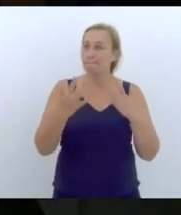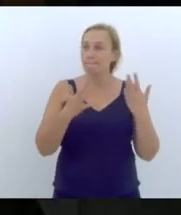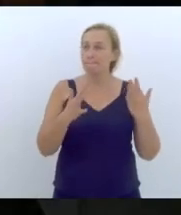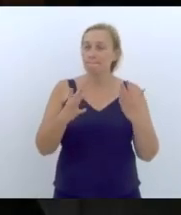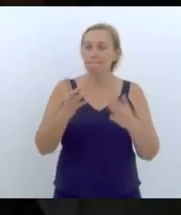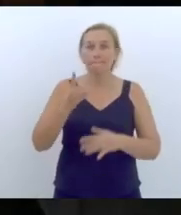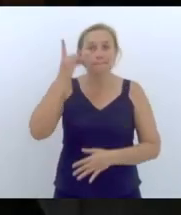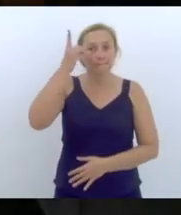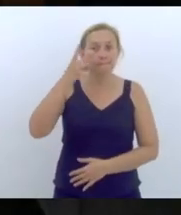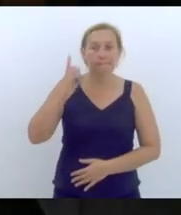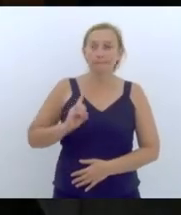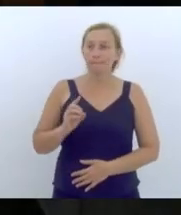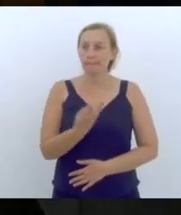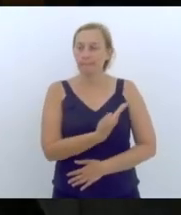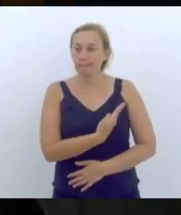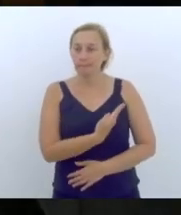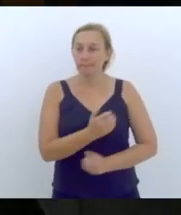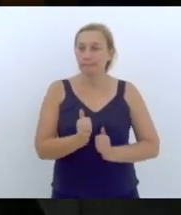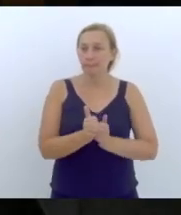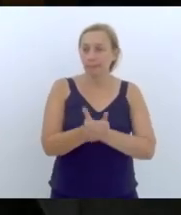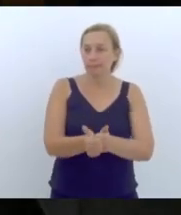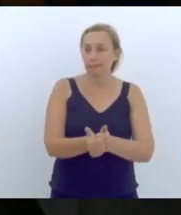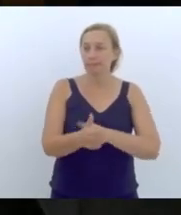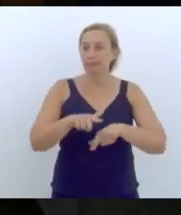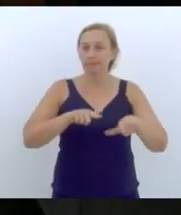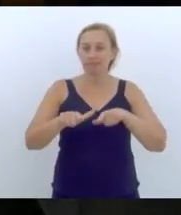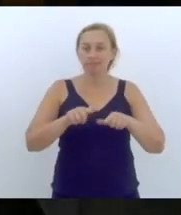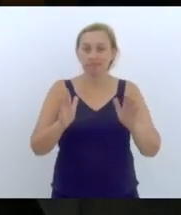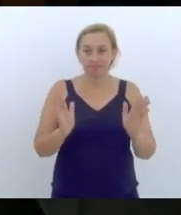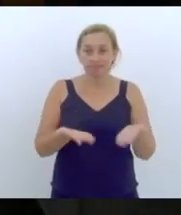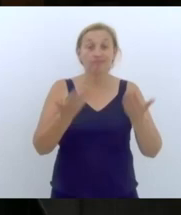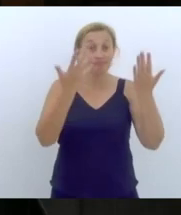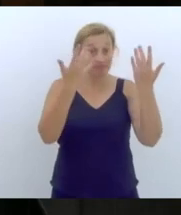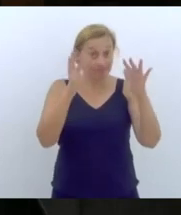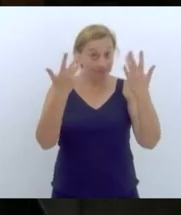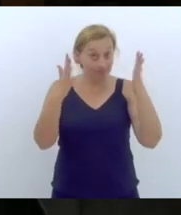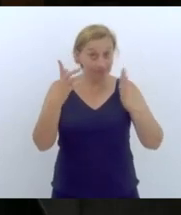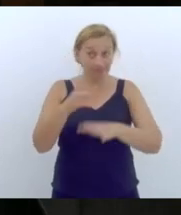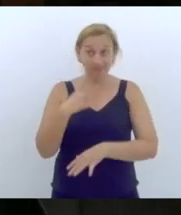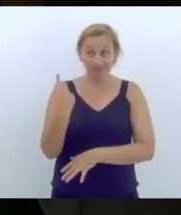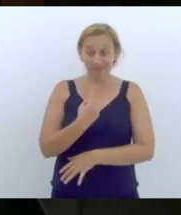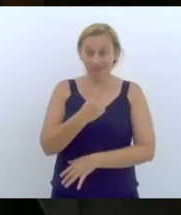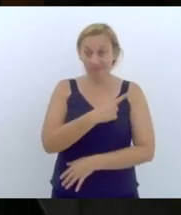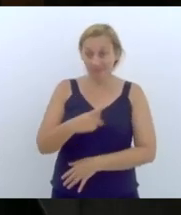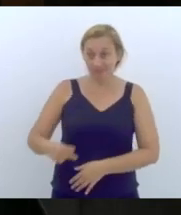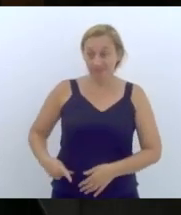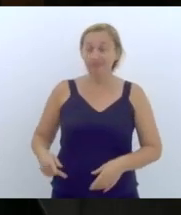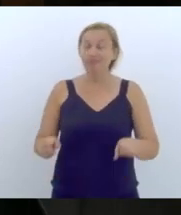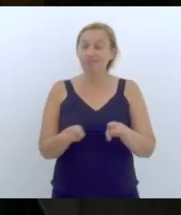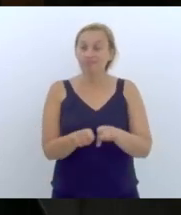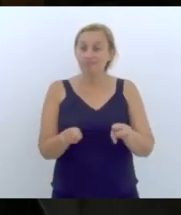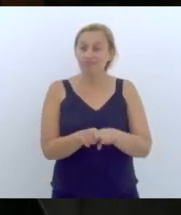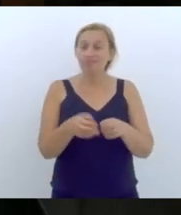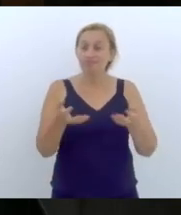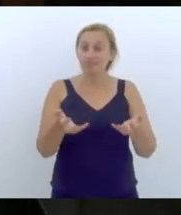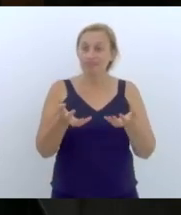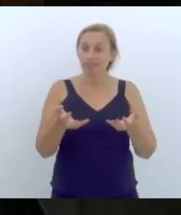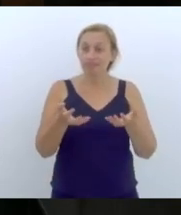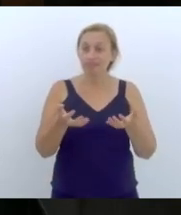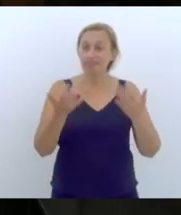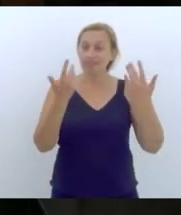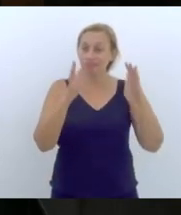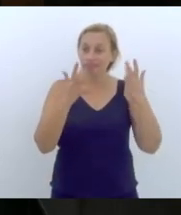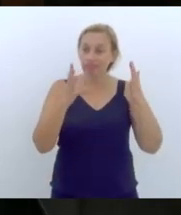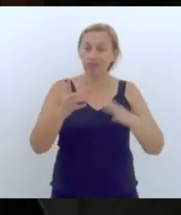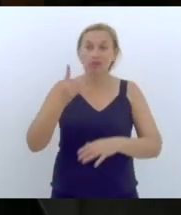Parabenizar a deputada Dani Balbi pela condução dos trabalhos hoje. Parabéns, nossa presidenta. Também queria cumprimentar